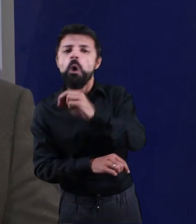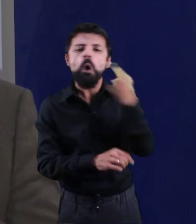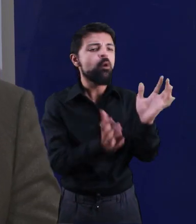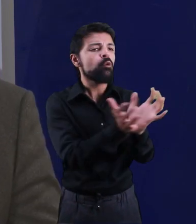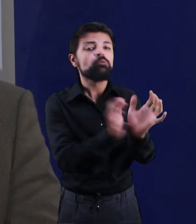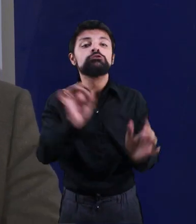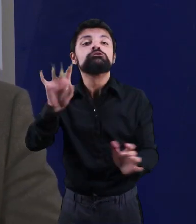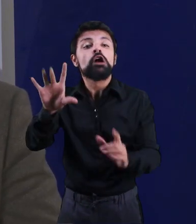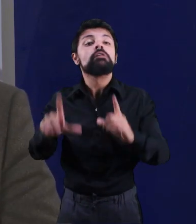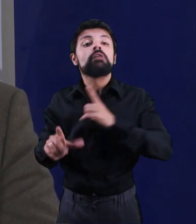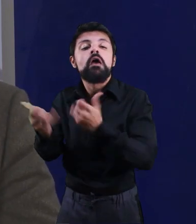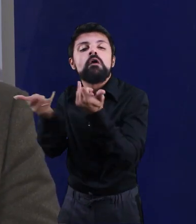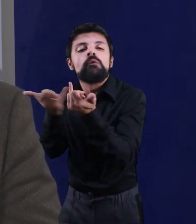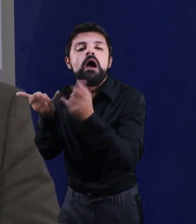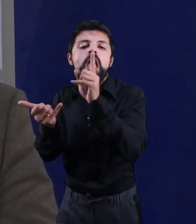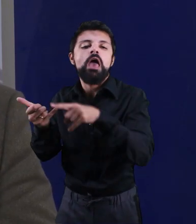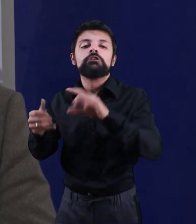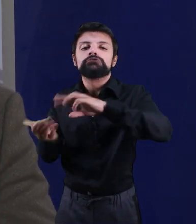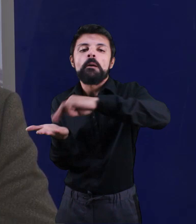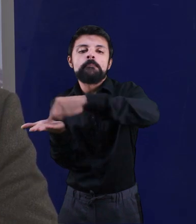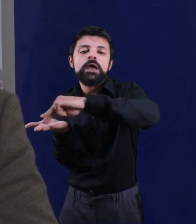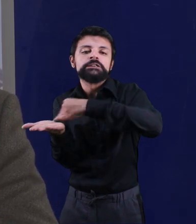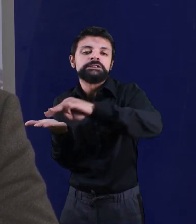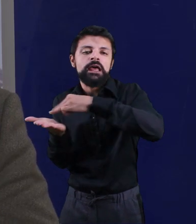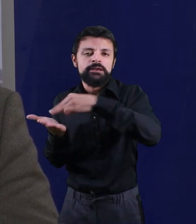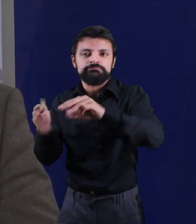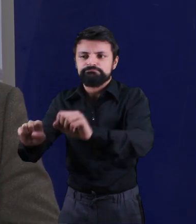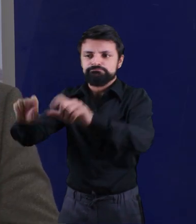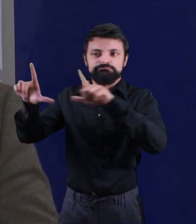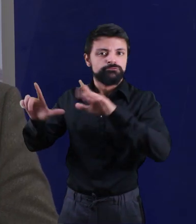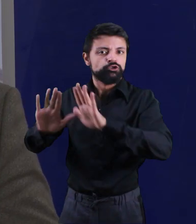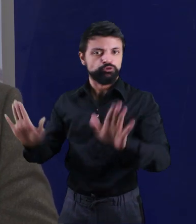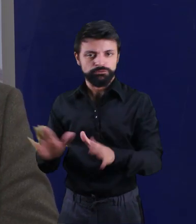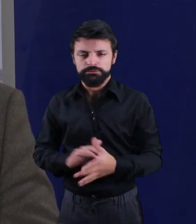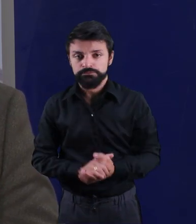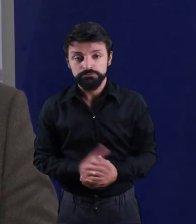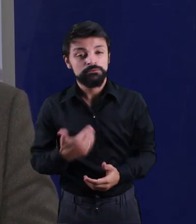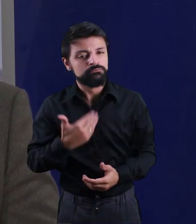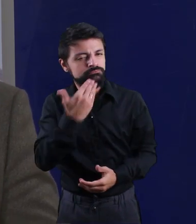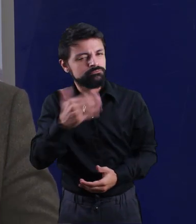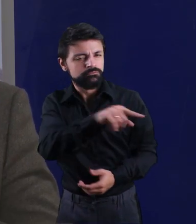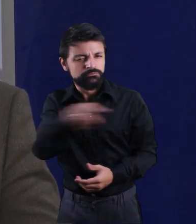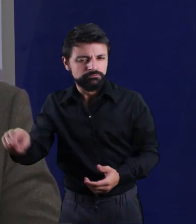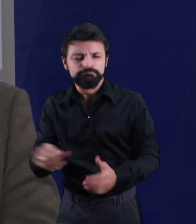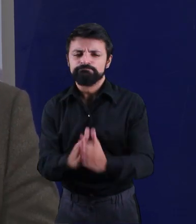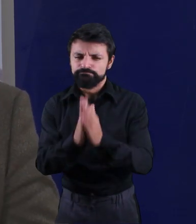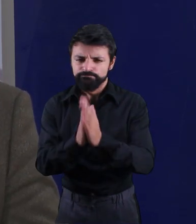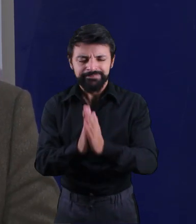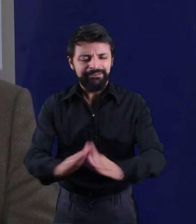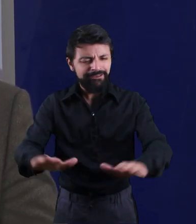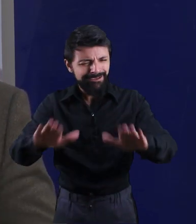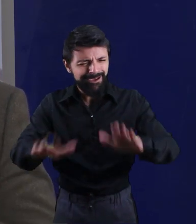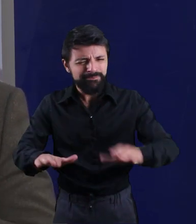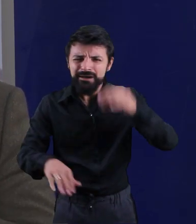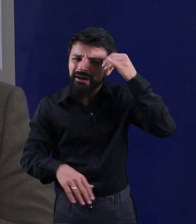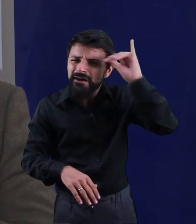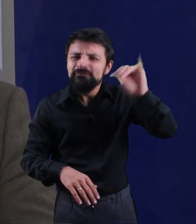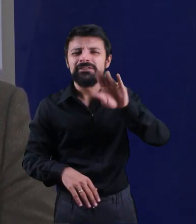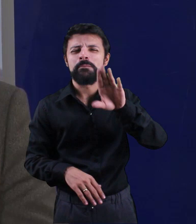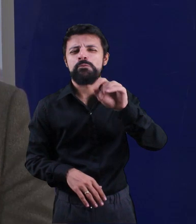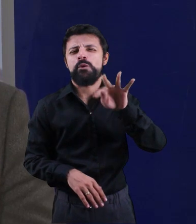além das mensagens que circularam nesses últimos dias o que peço a vocês é mantenham a calma e evitem